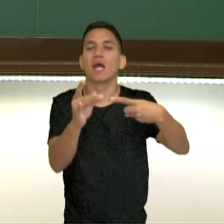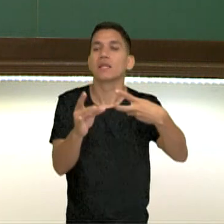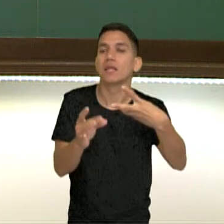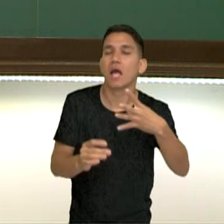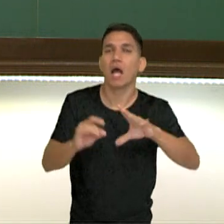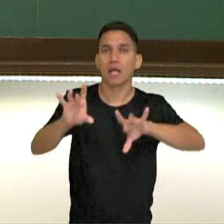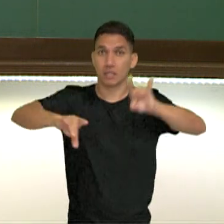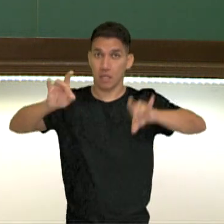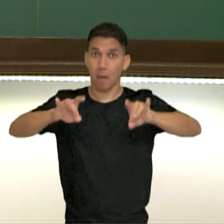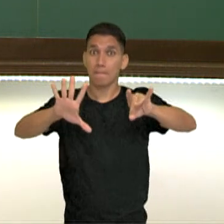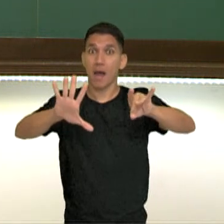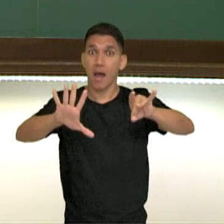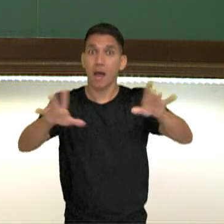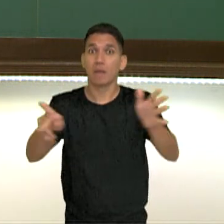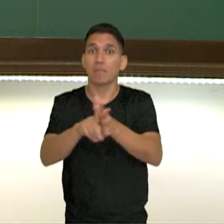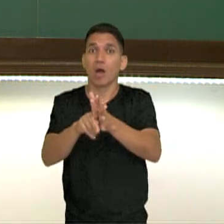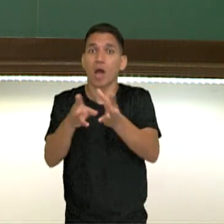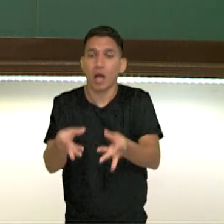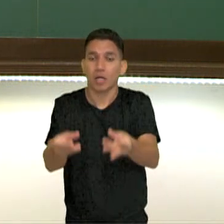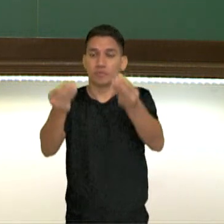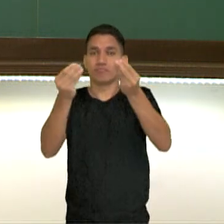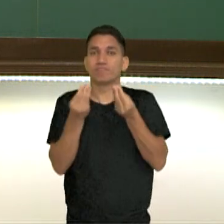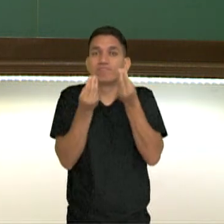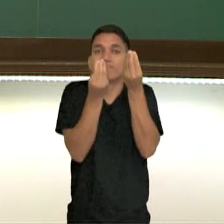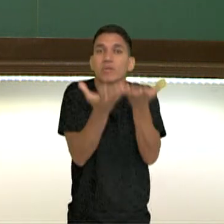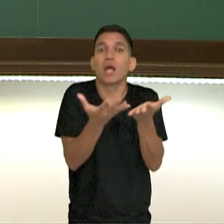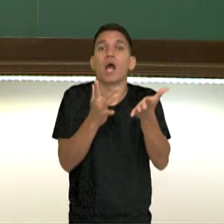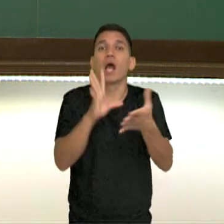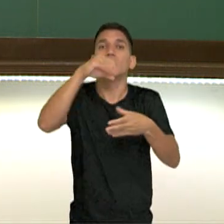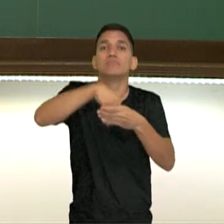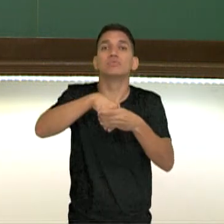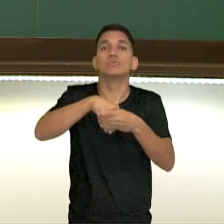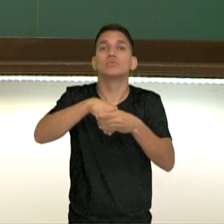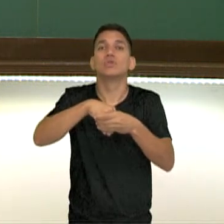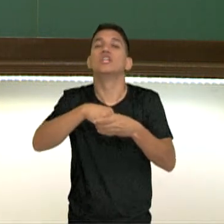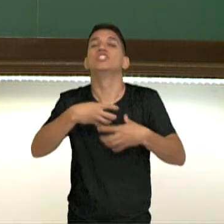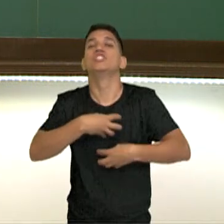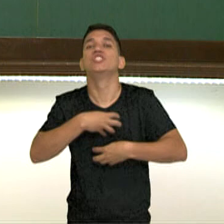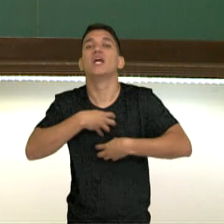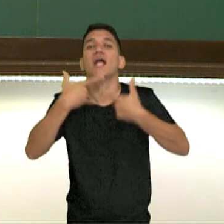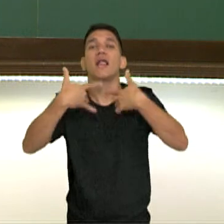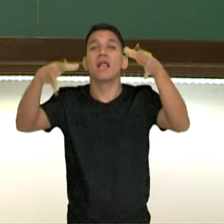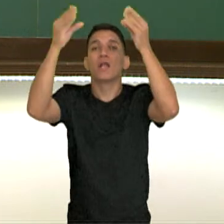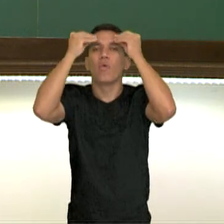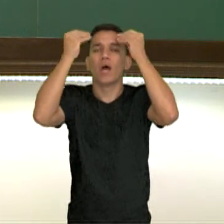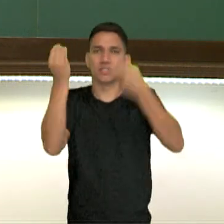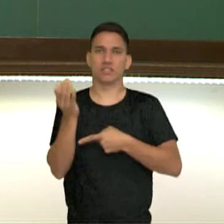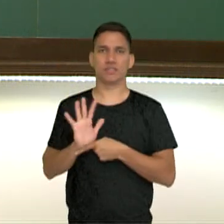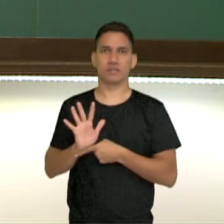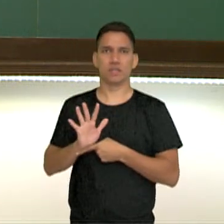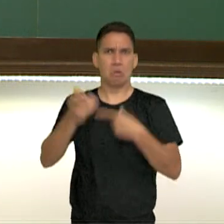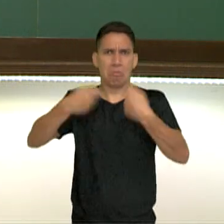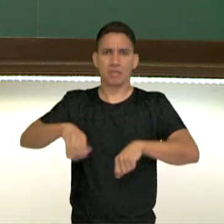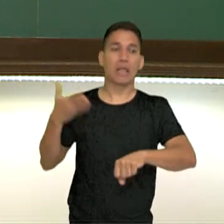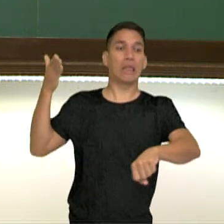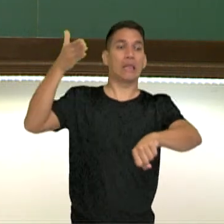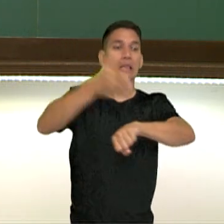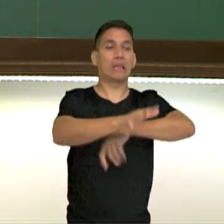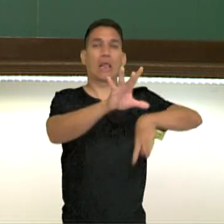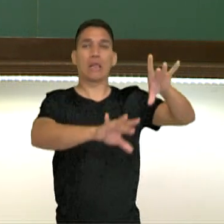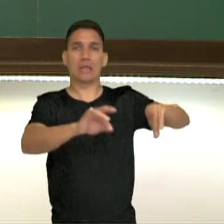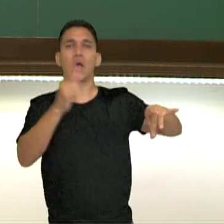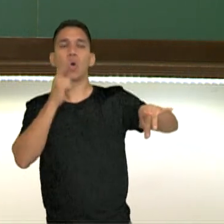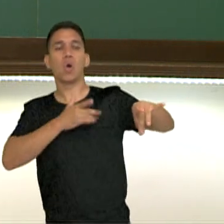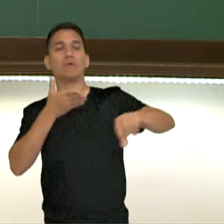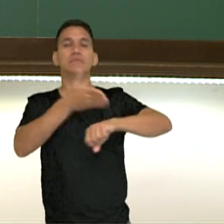mas trazendo a linguagem cinematográfica, ou seja, não necessariamente eu preciso ir ao teatro para ter acesso ao